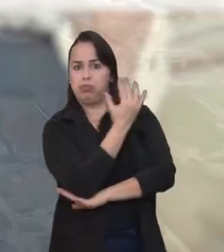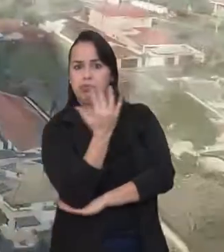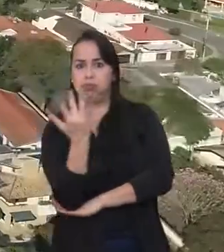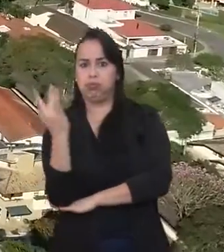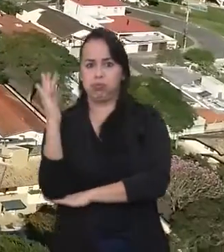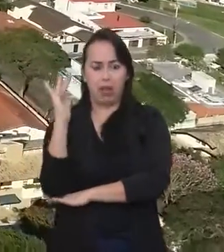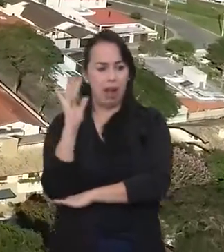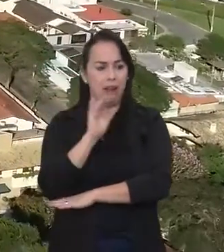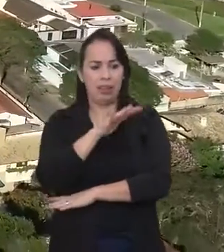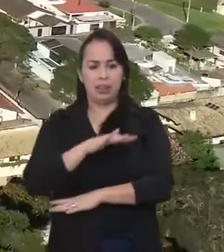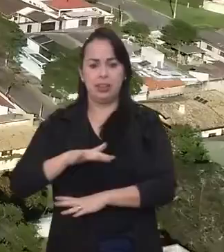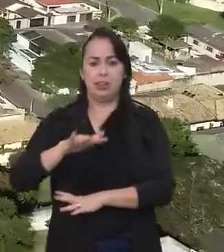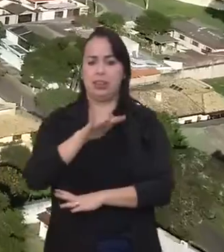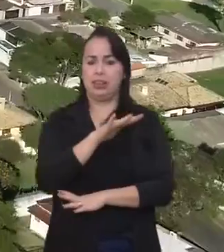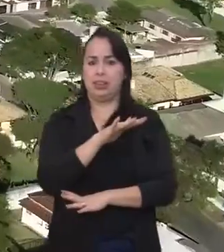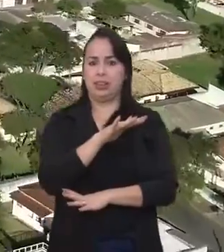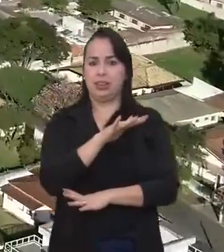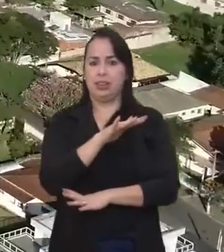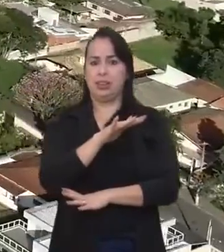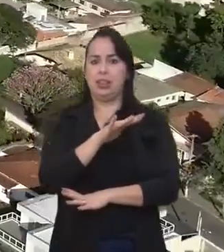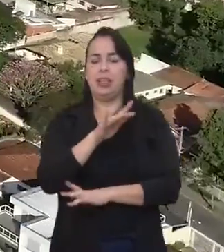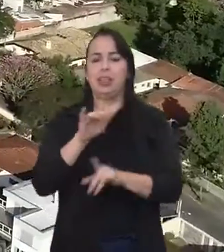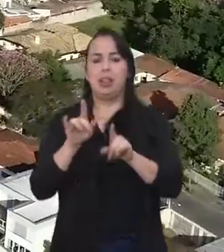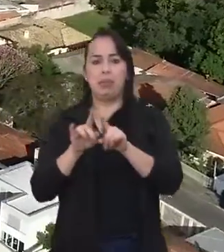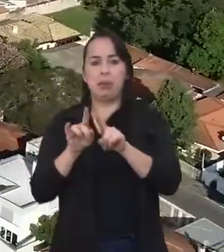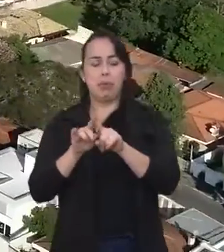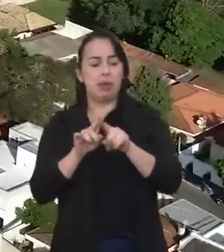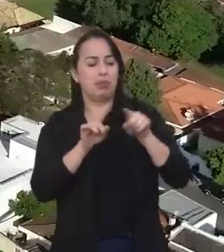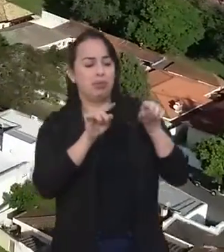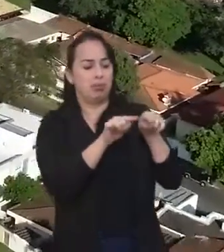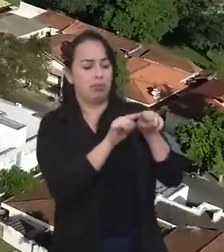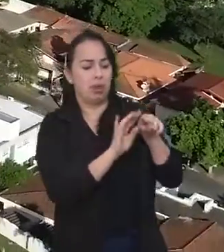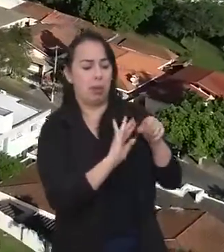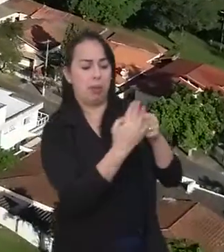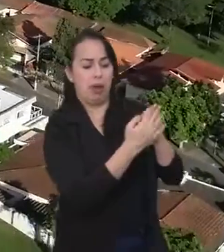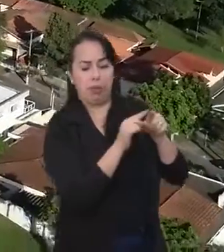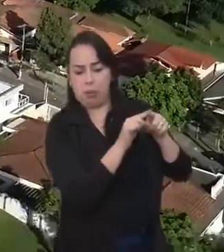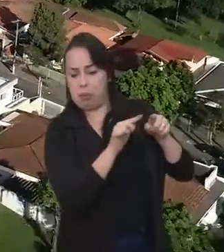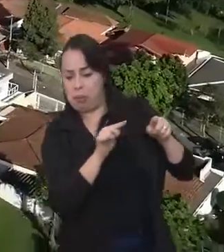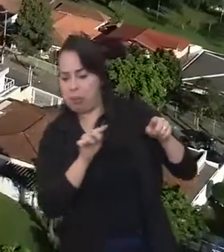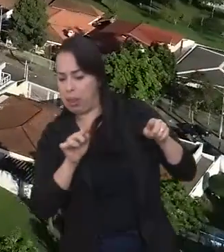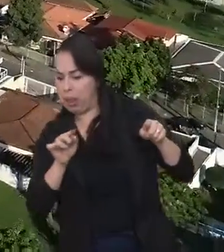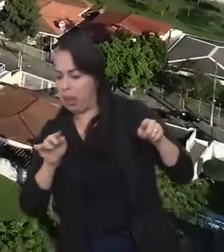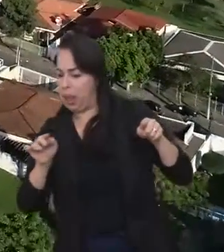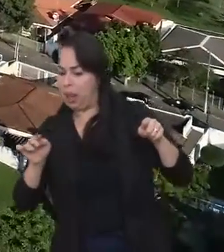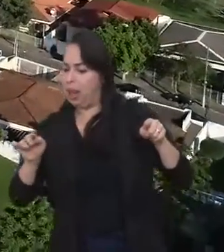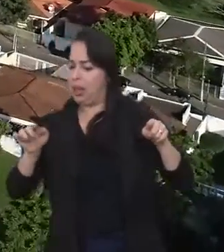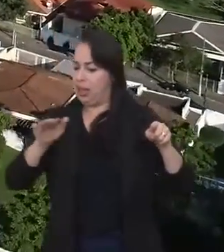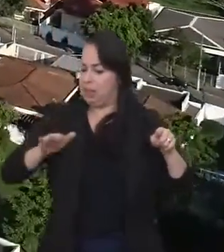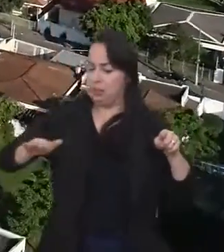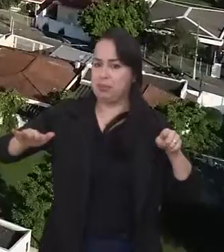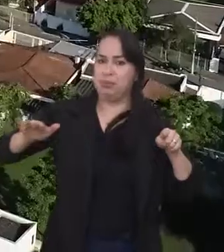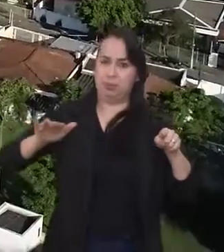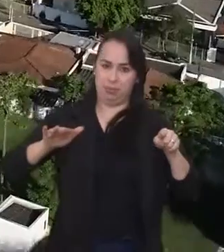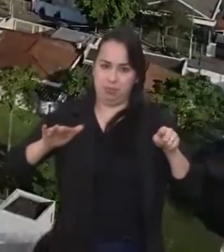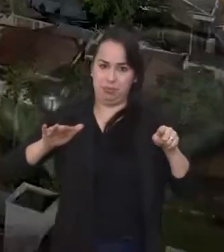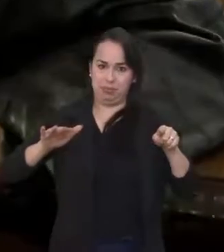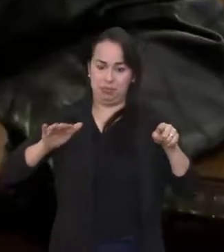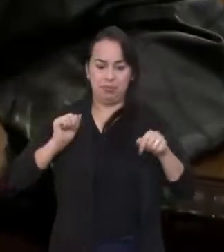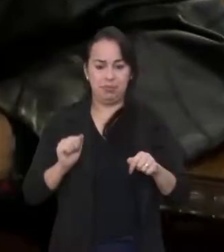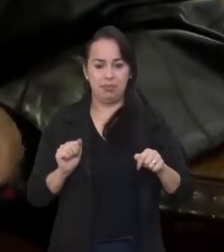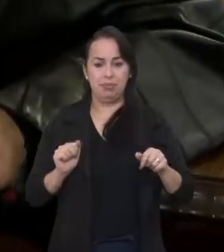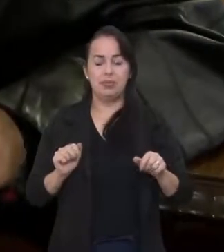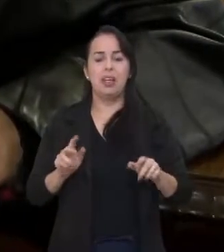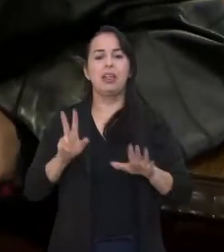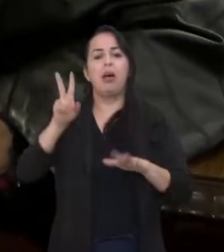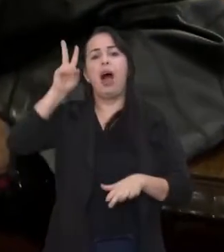O Esplanada é constituído do Nova América, do Jardim Europa e do Esplanada propriamente dito.